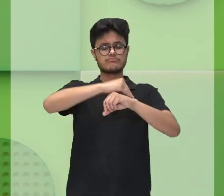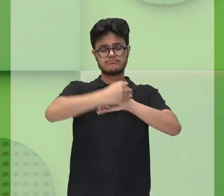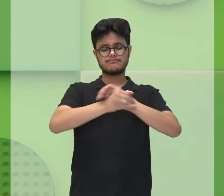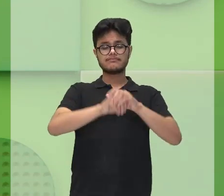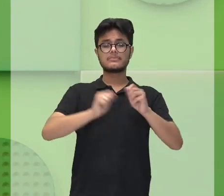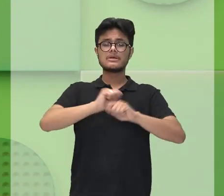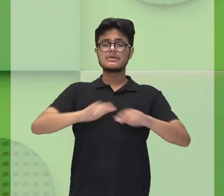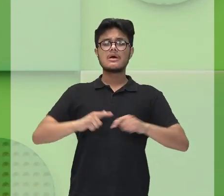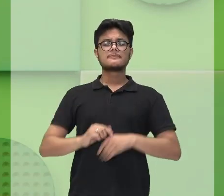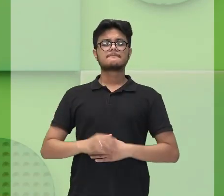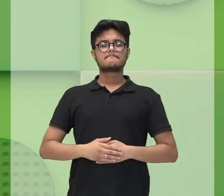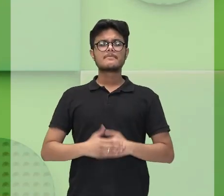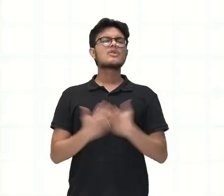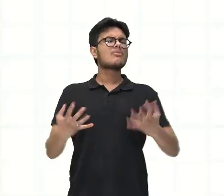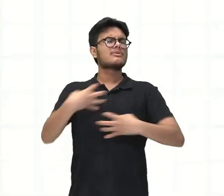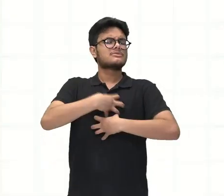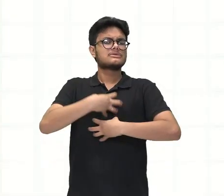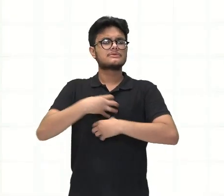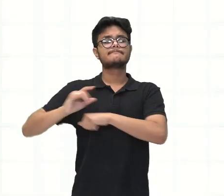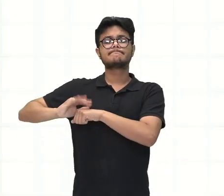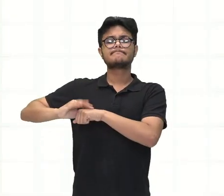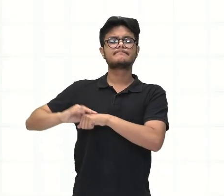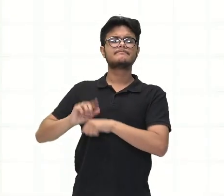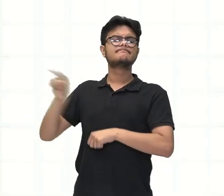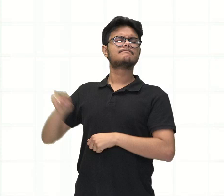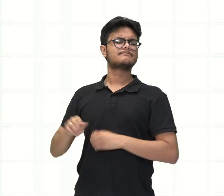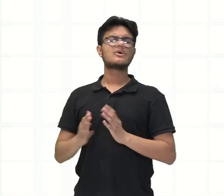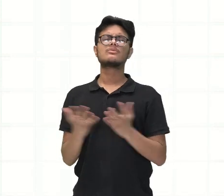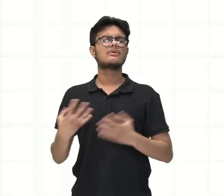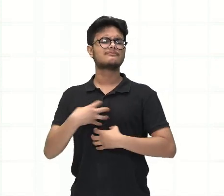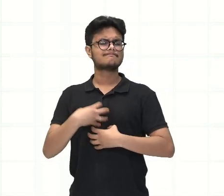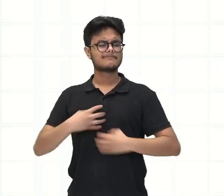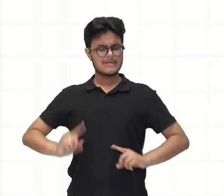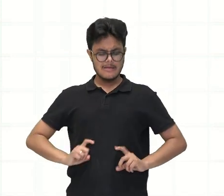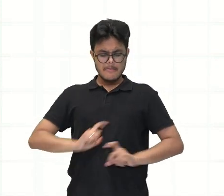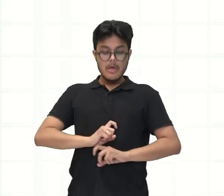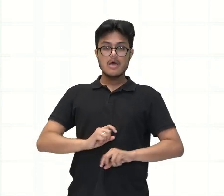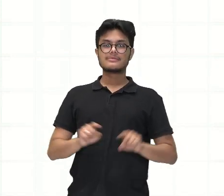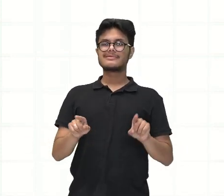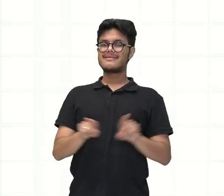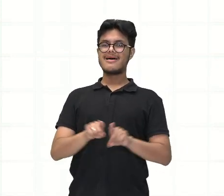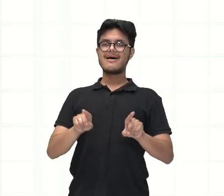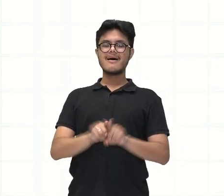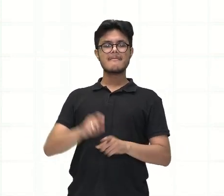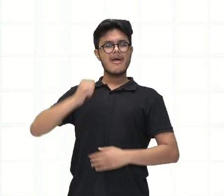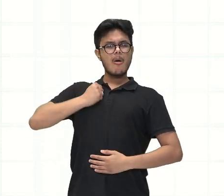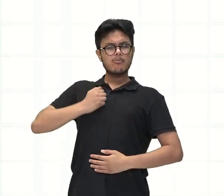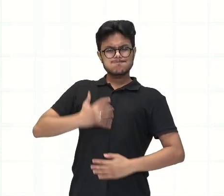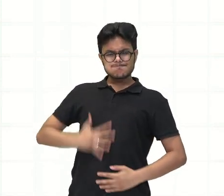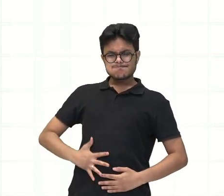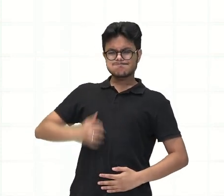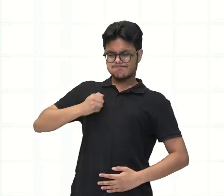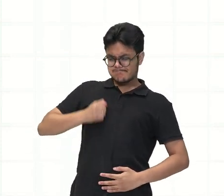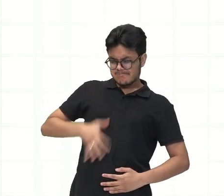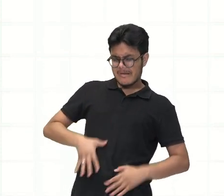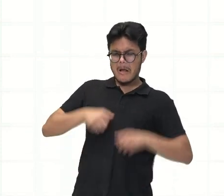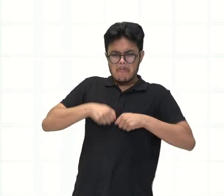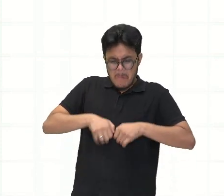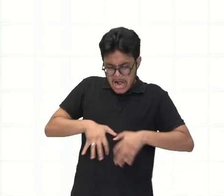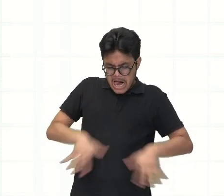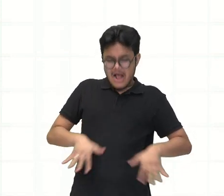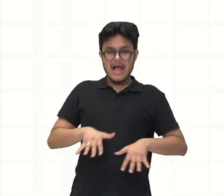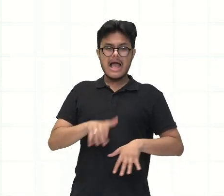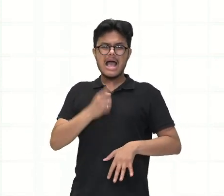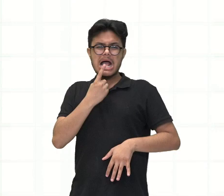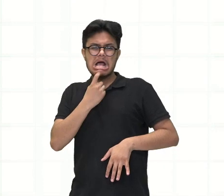sinais e sintomas da amebíase? Olha só, que é também diarreia com sangue e muco. Já é